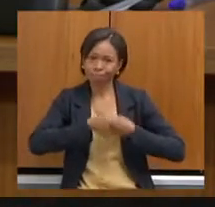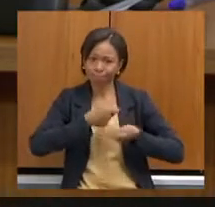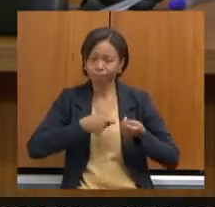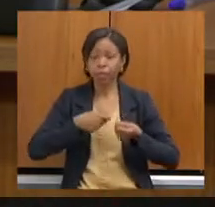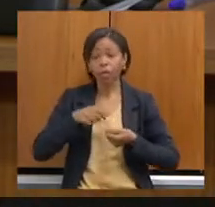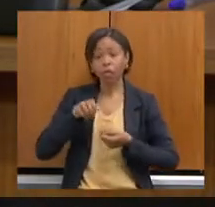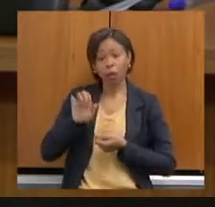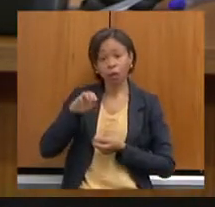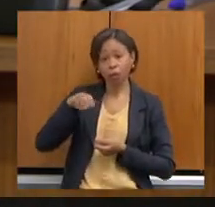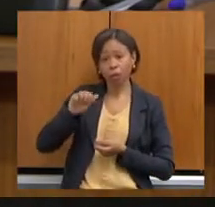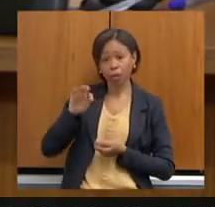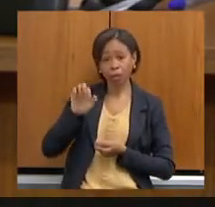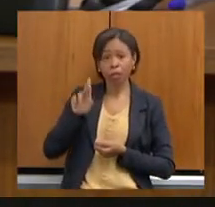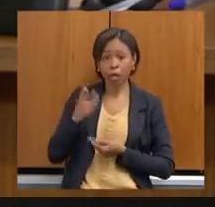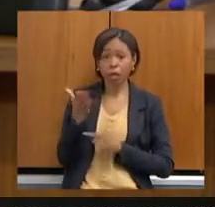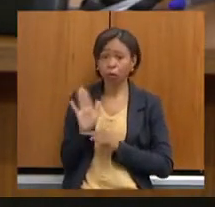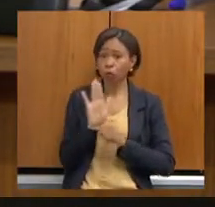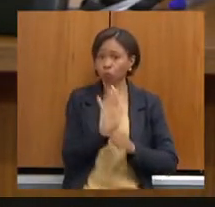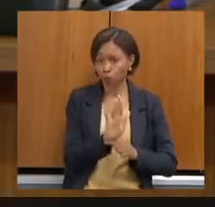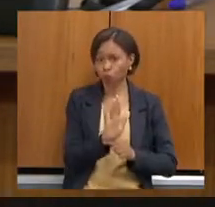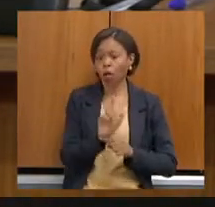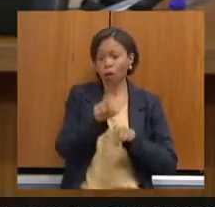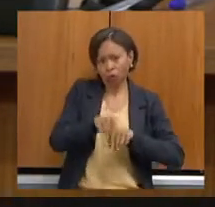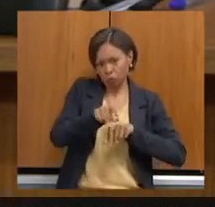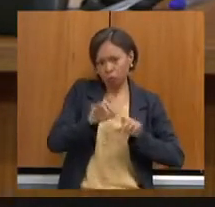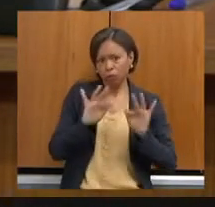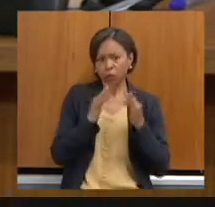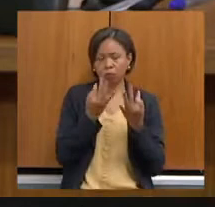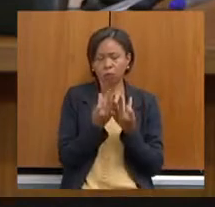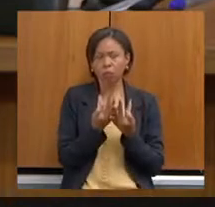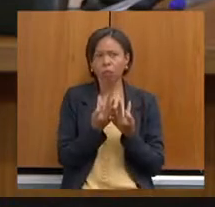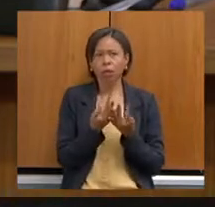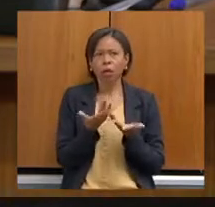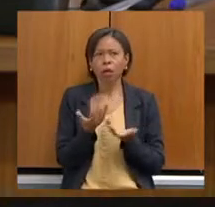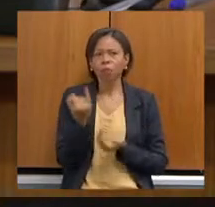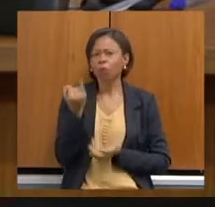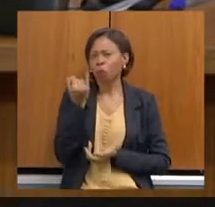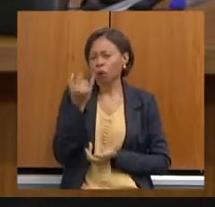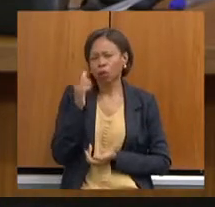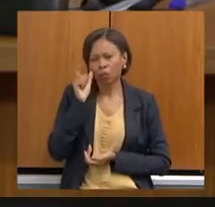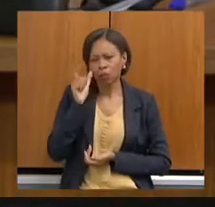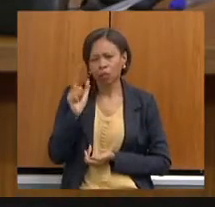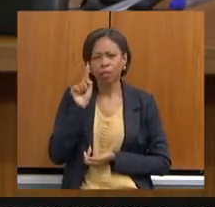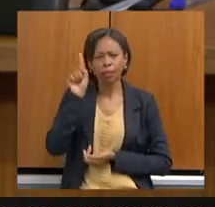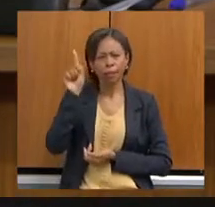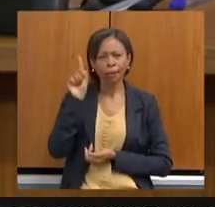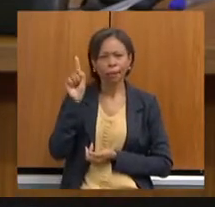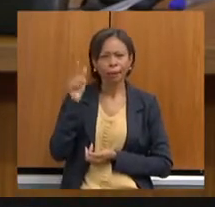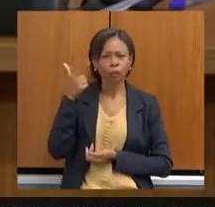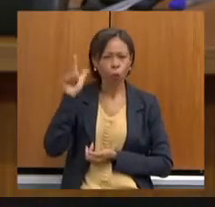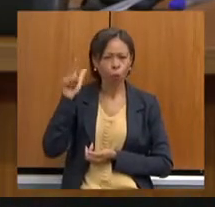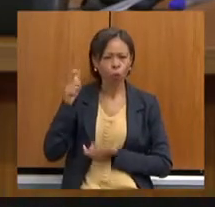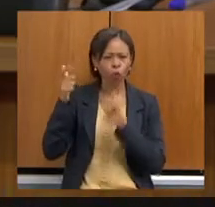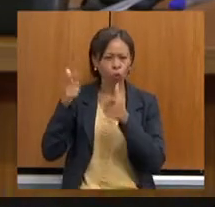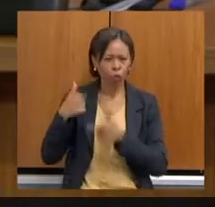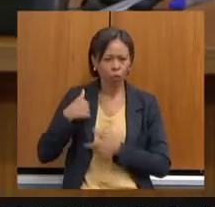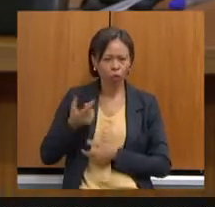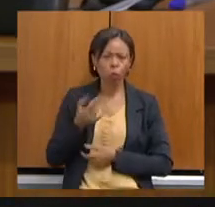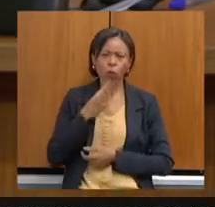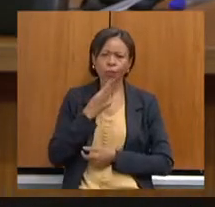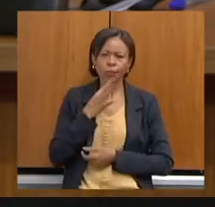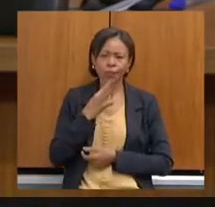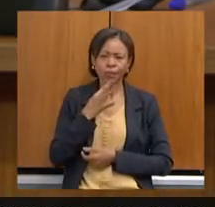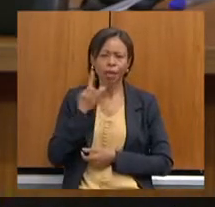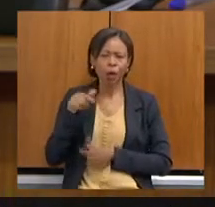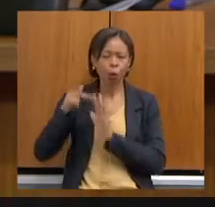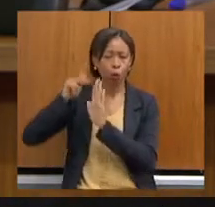familiares e aqui fica um problema de interessante que pude conhecer lá em franciscópolis que é o programa Vale esteira